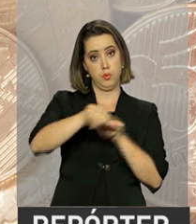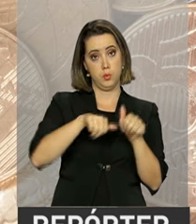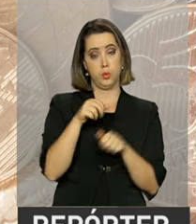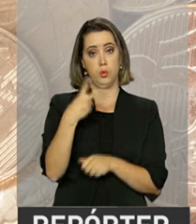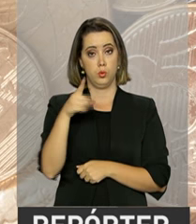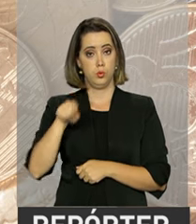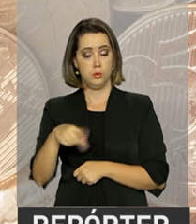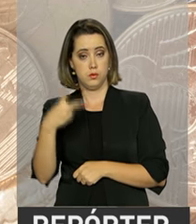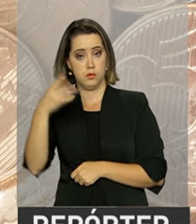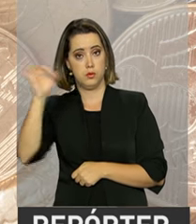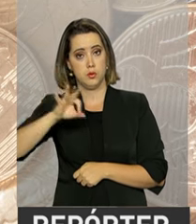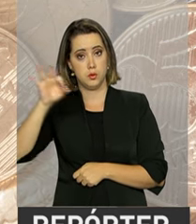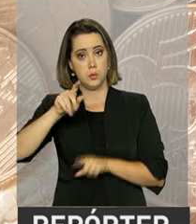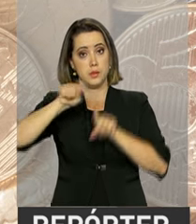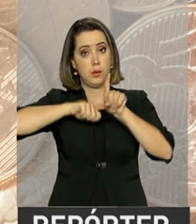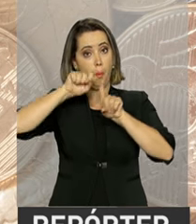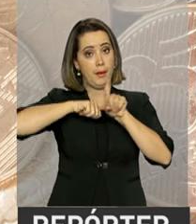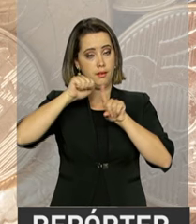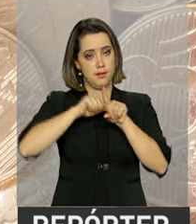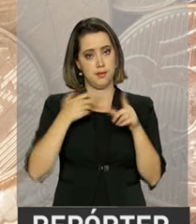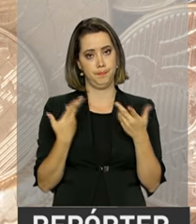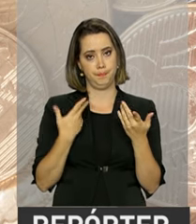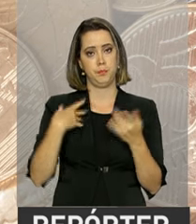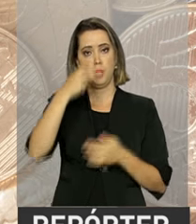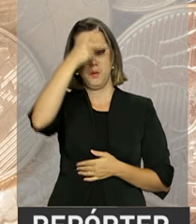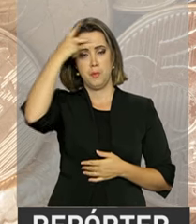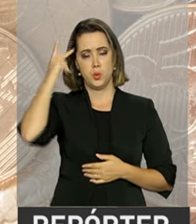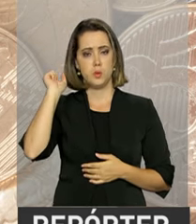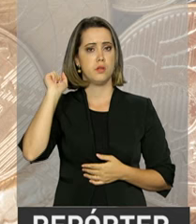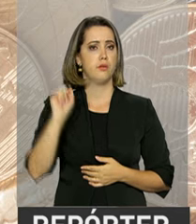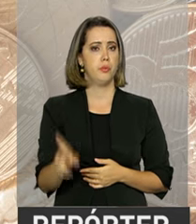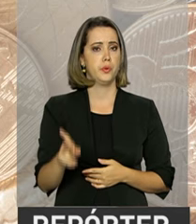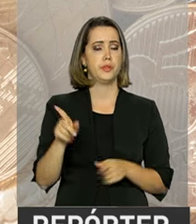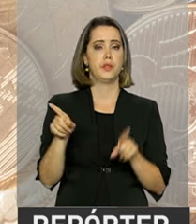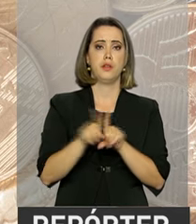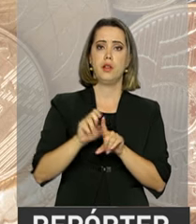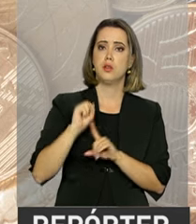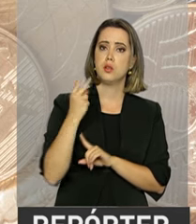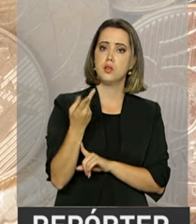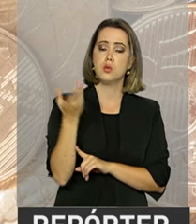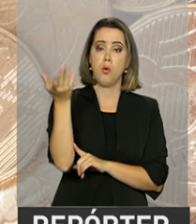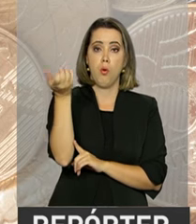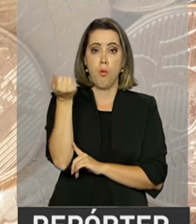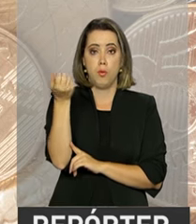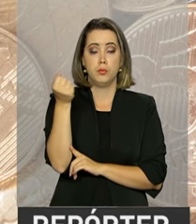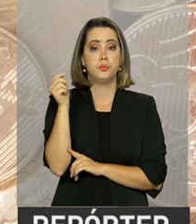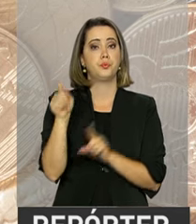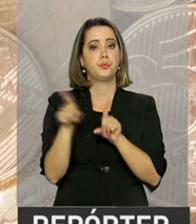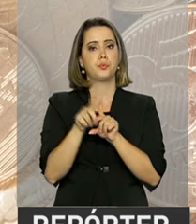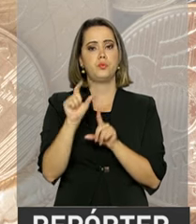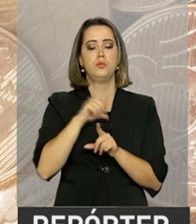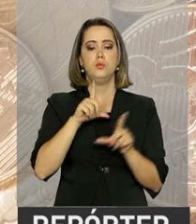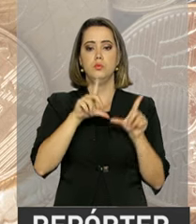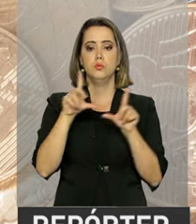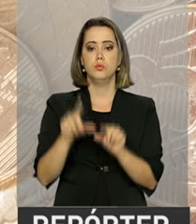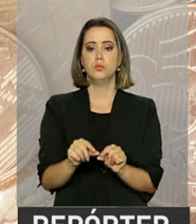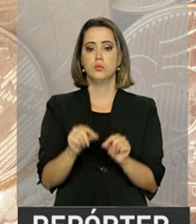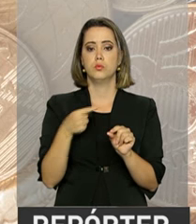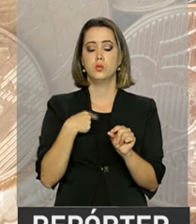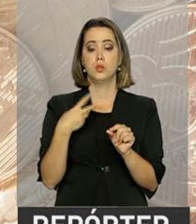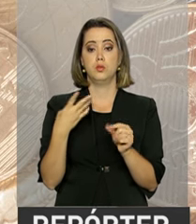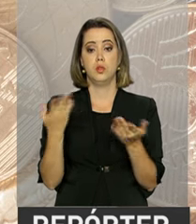2,2 por cento para aposentados e pensionistas o teto da taxa de juros teve redução de